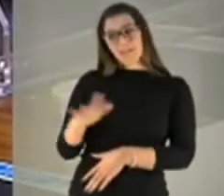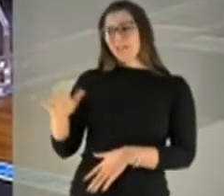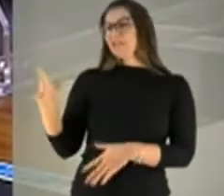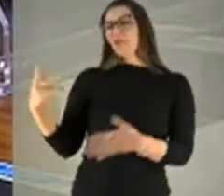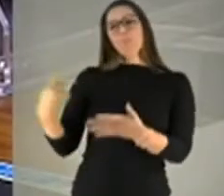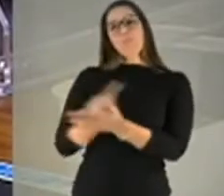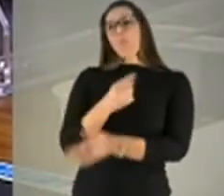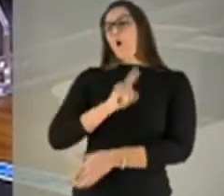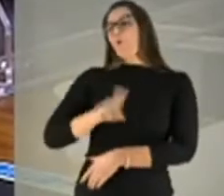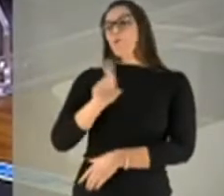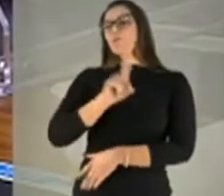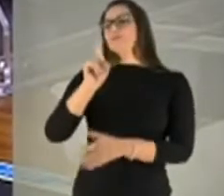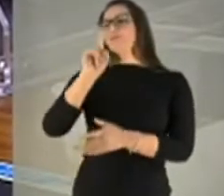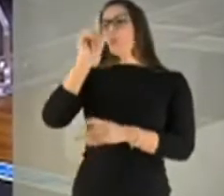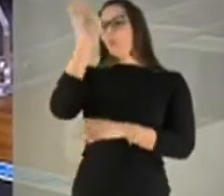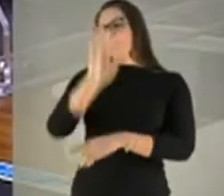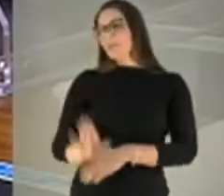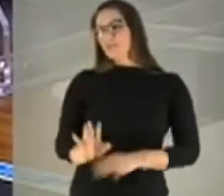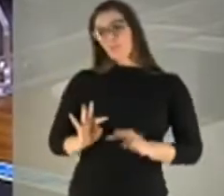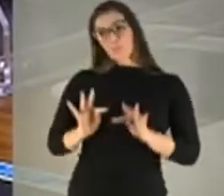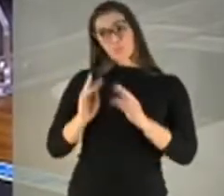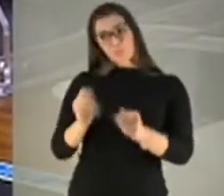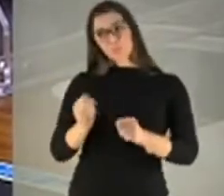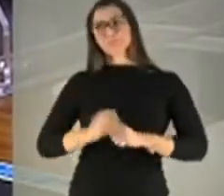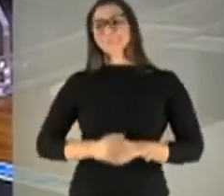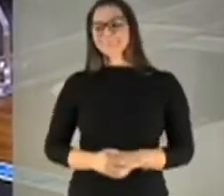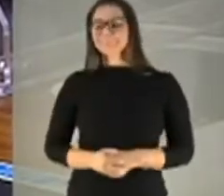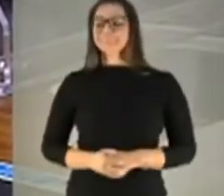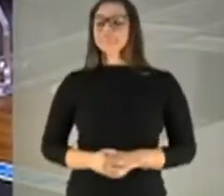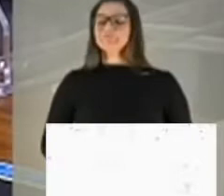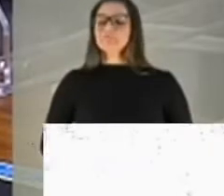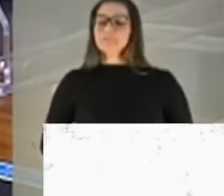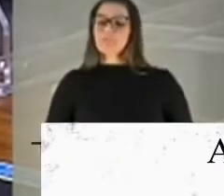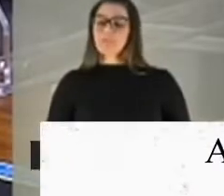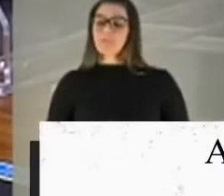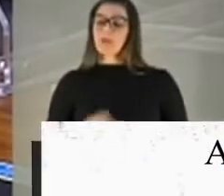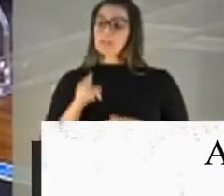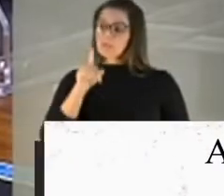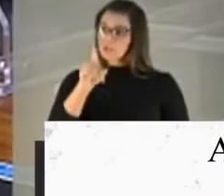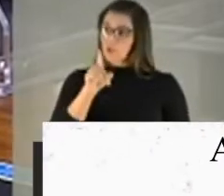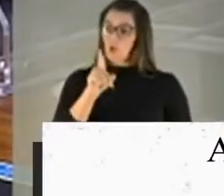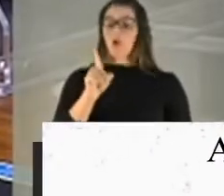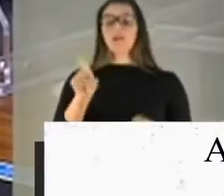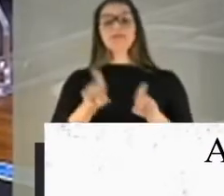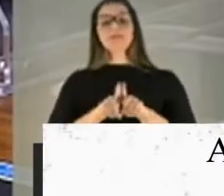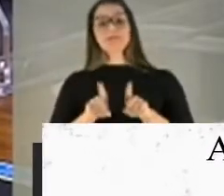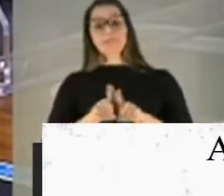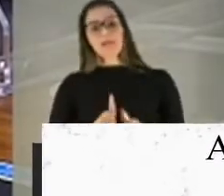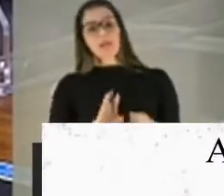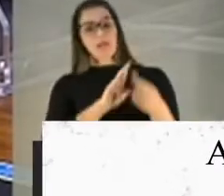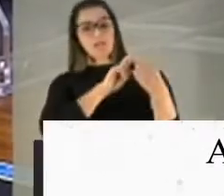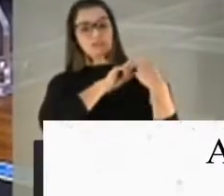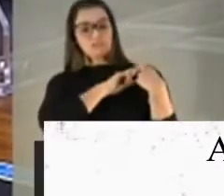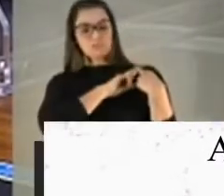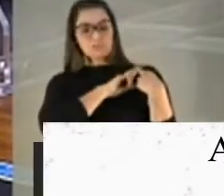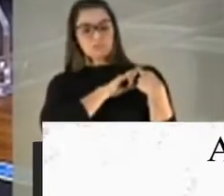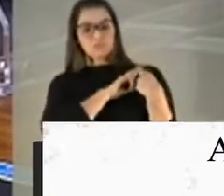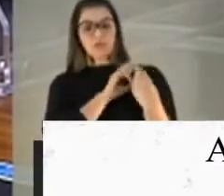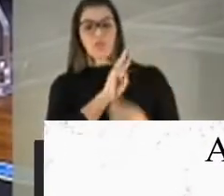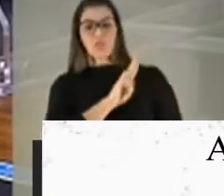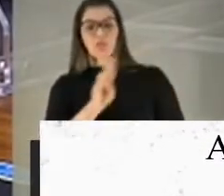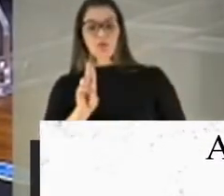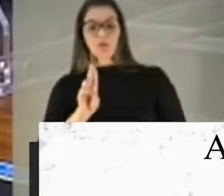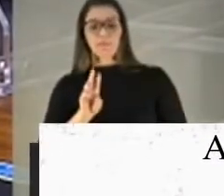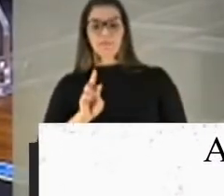no restante do Brasil aliás vossa senhoria é responsável por exemplo pelo chamado